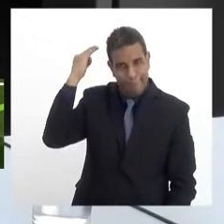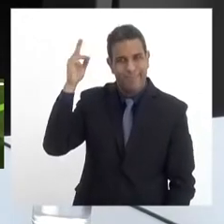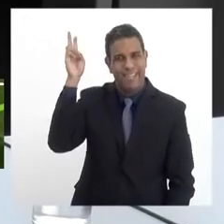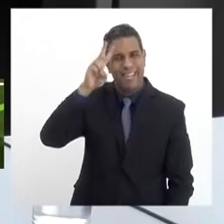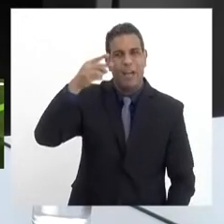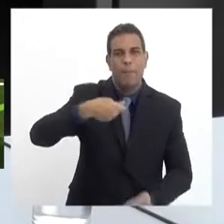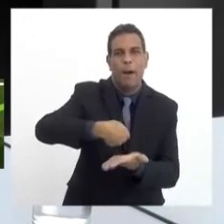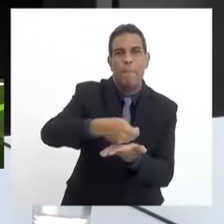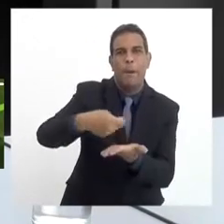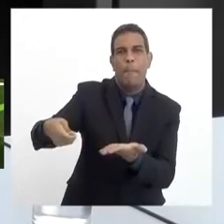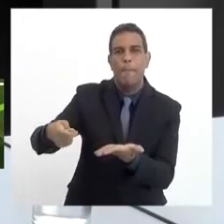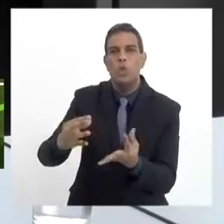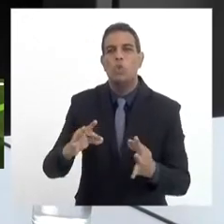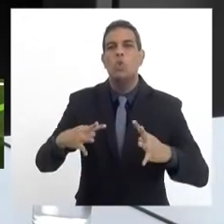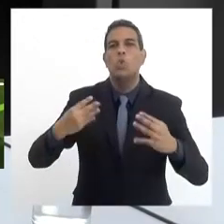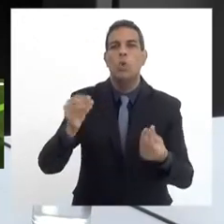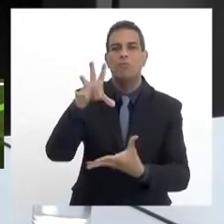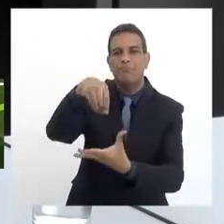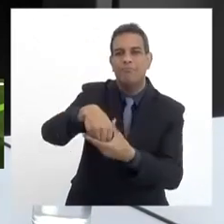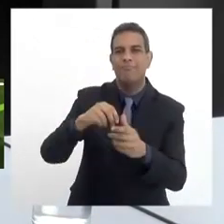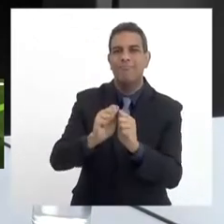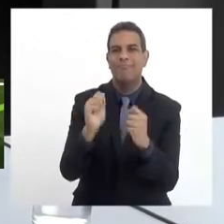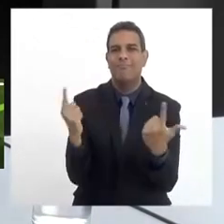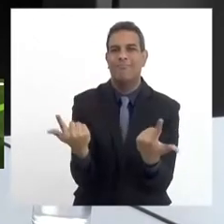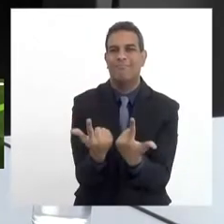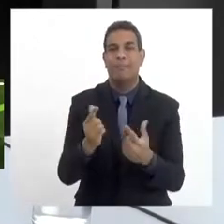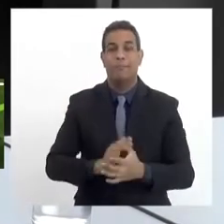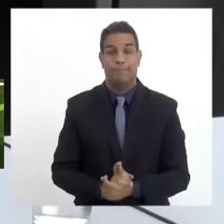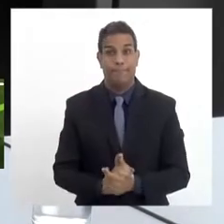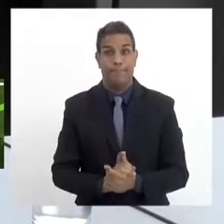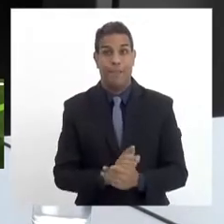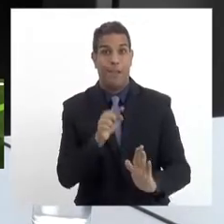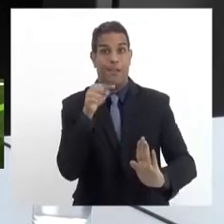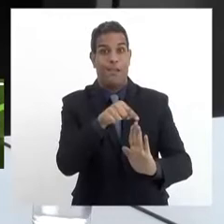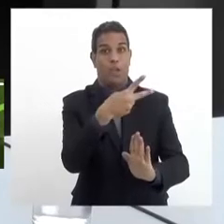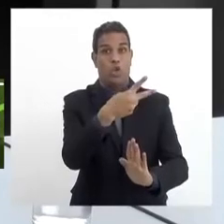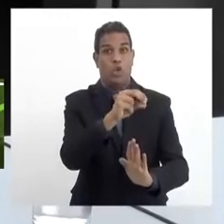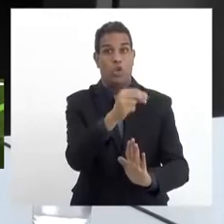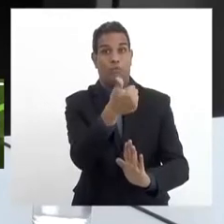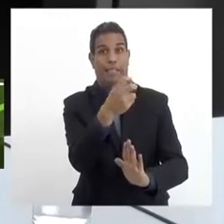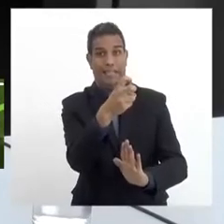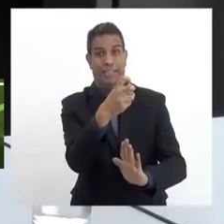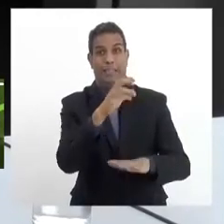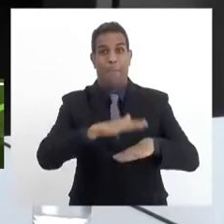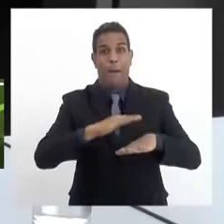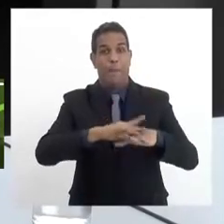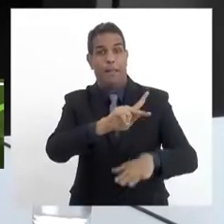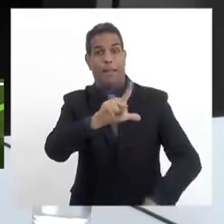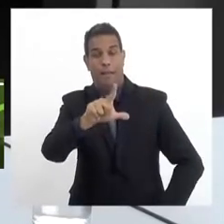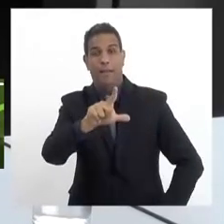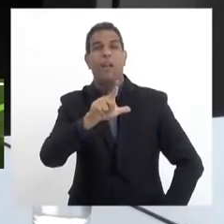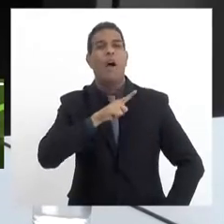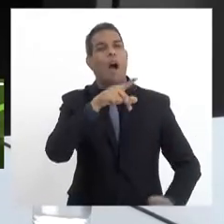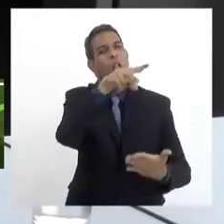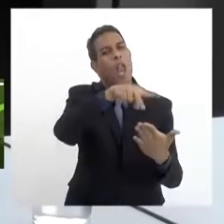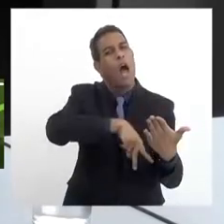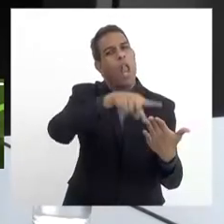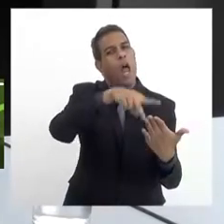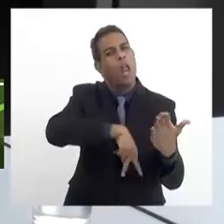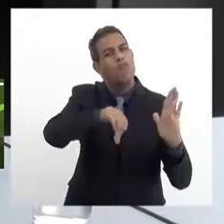mim. Então, eu tive que, com o projeto 2015, depois disso, leis sobre esse